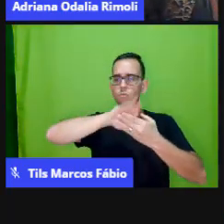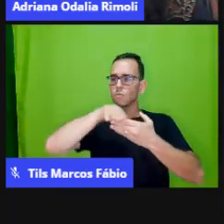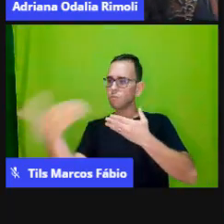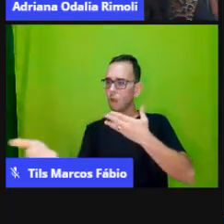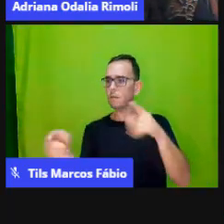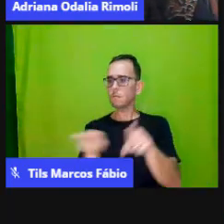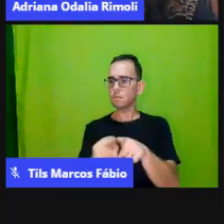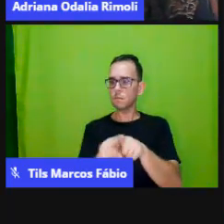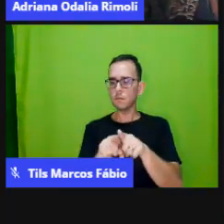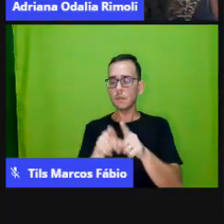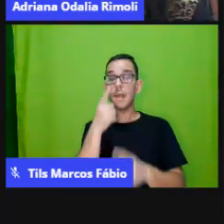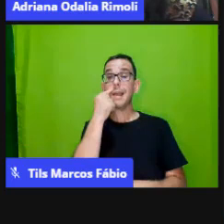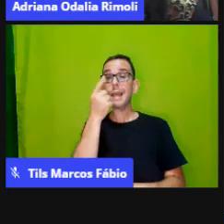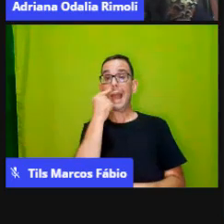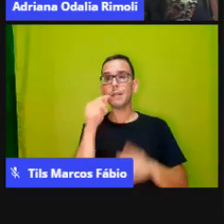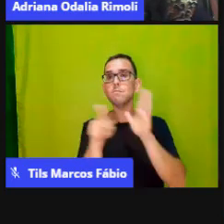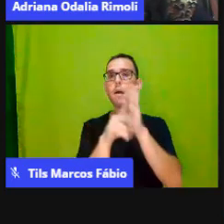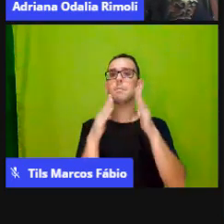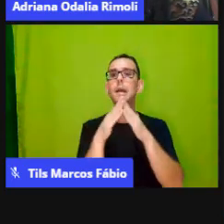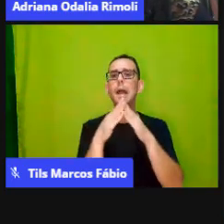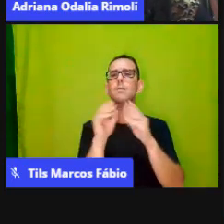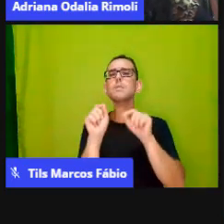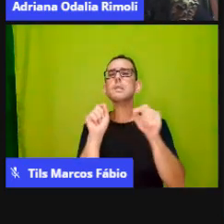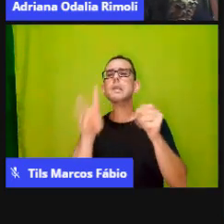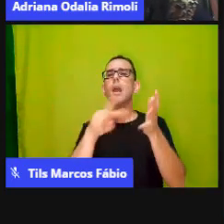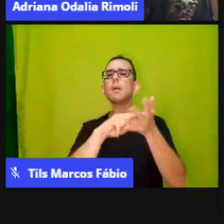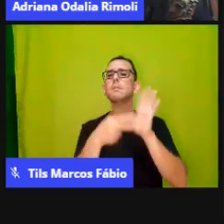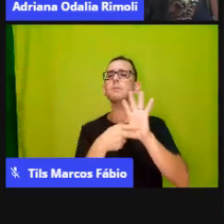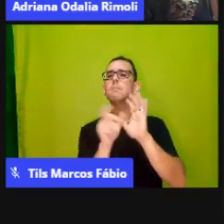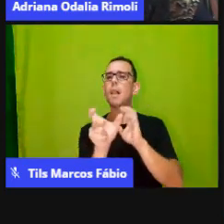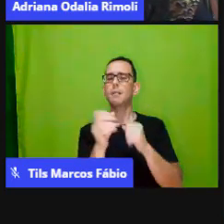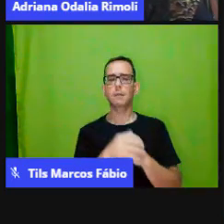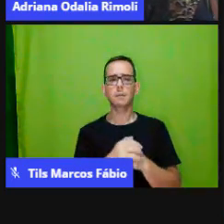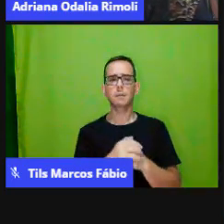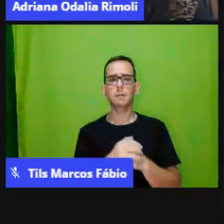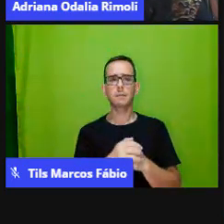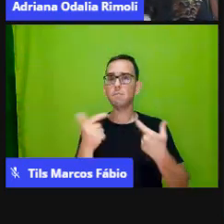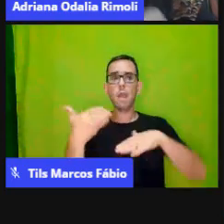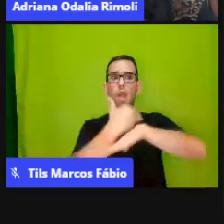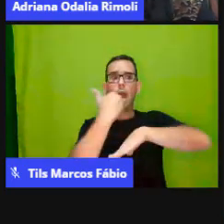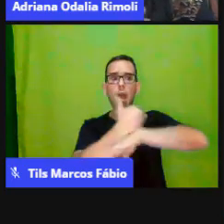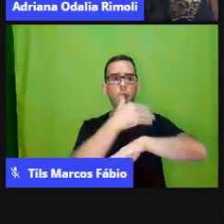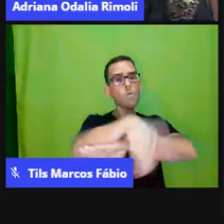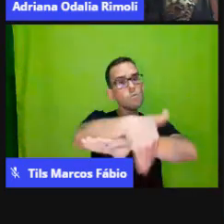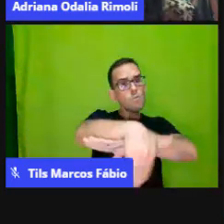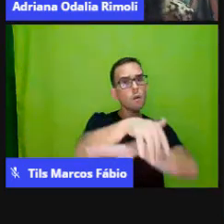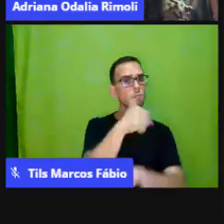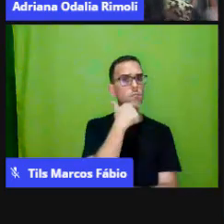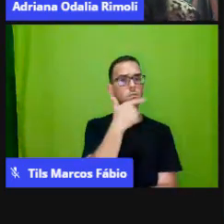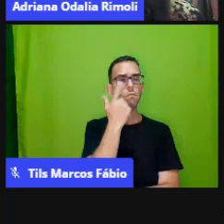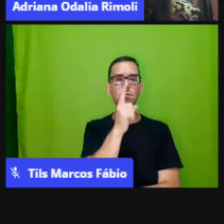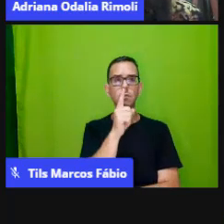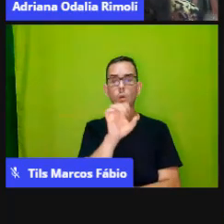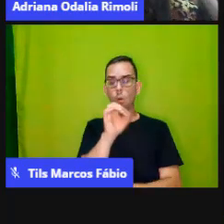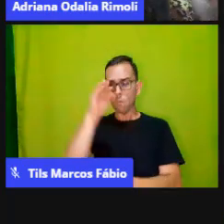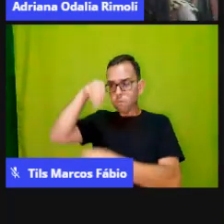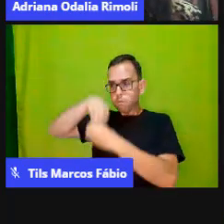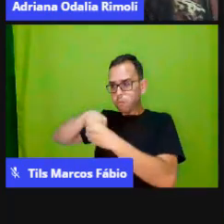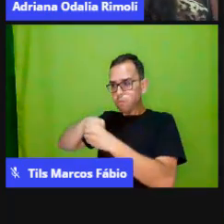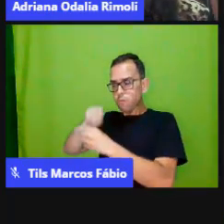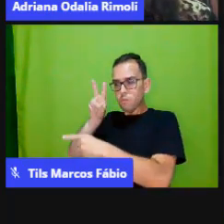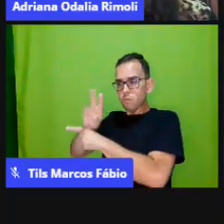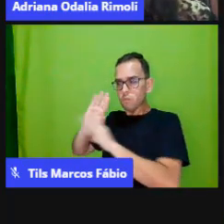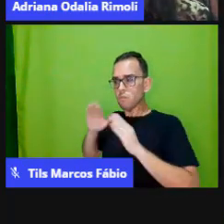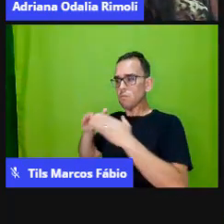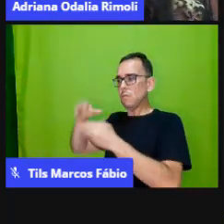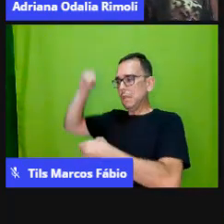gatos domiciliados. O que quer dizer isso? Eles não têm acesso à rua. eles estão ou confinados exclusivamente